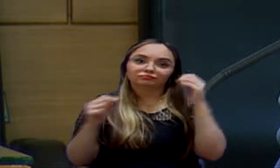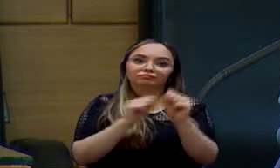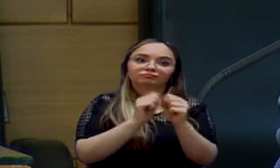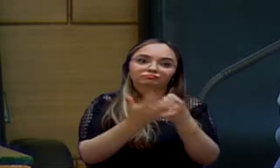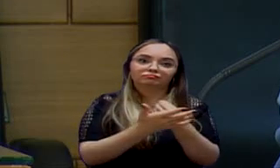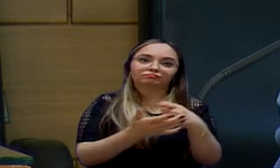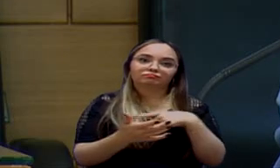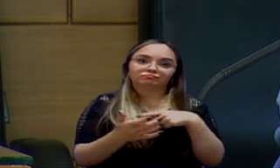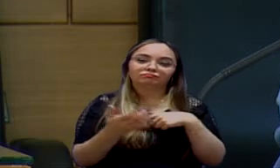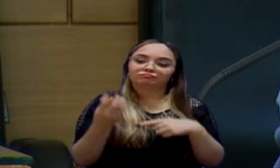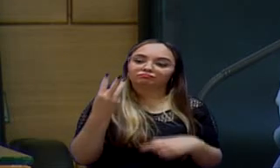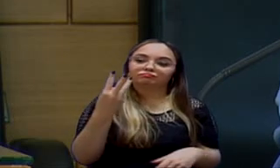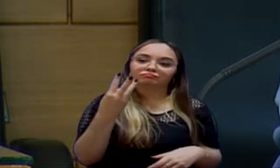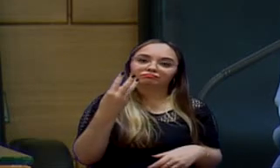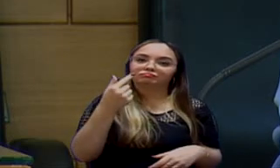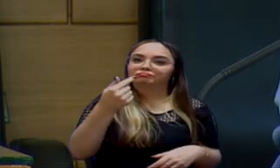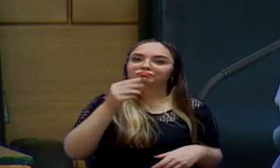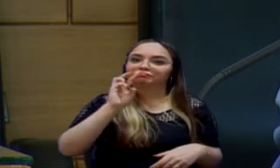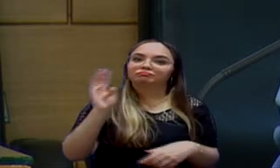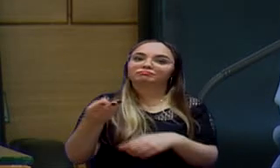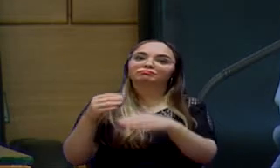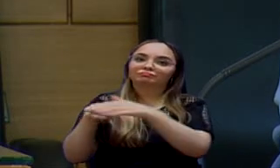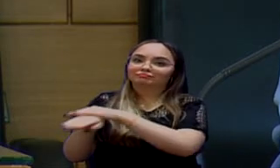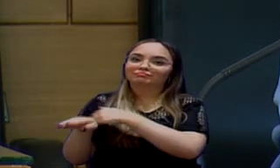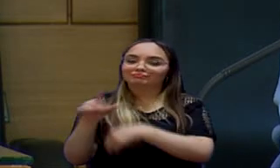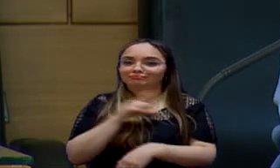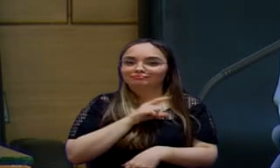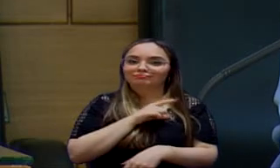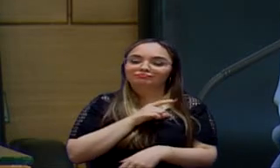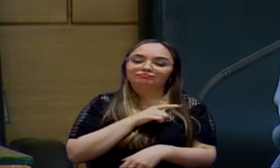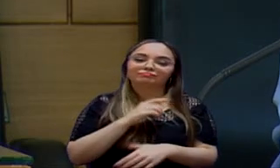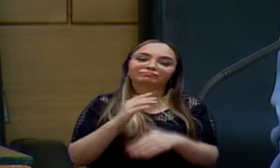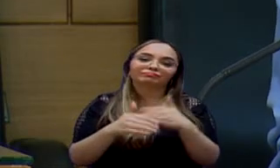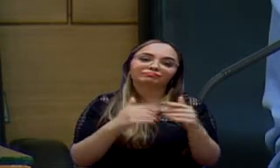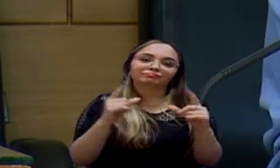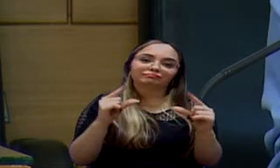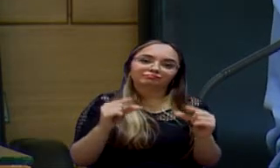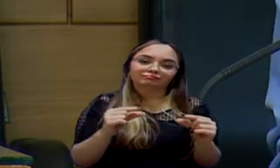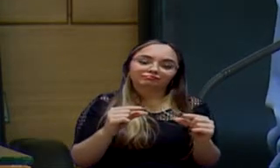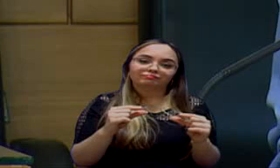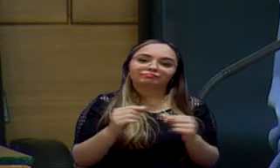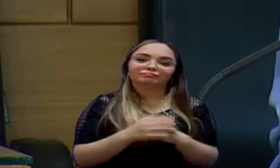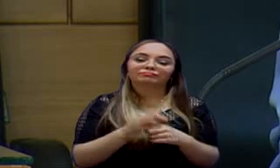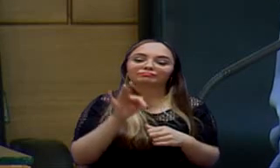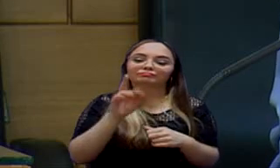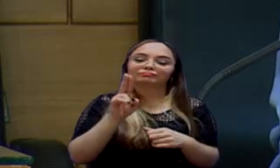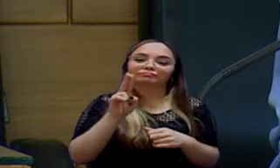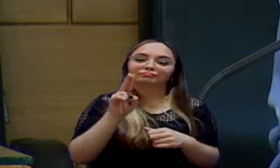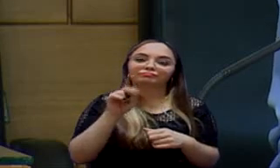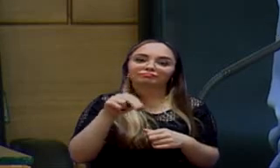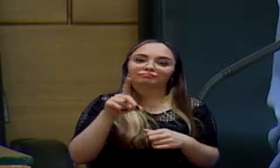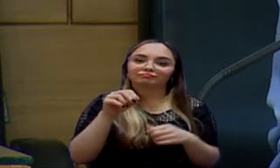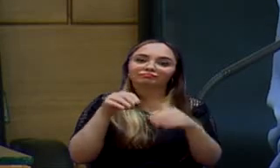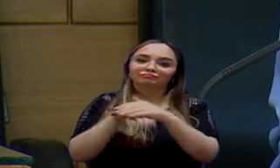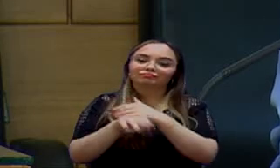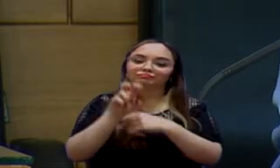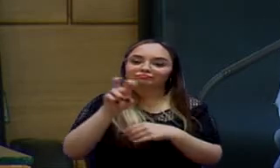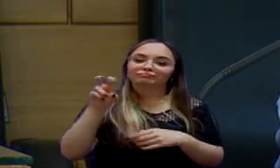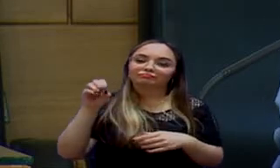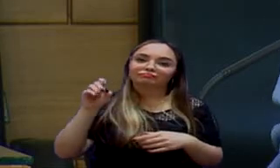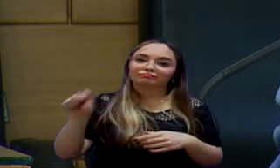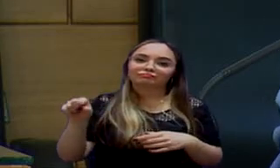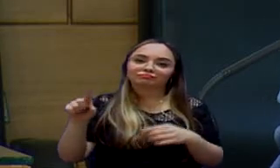pandemia nós tínhamos um caixa de 37 milhões mais ou menos e isso e o fundo ele reserva tinha caído para 550 mil